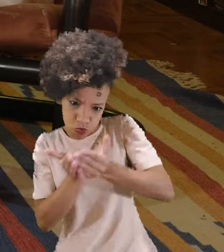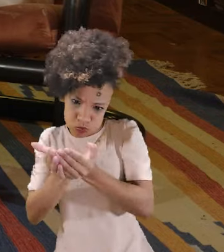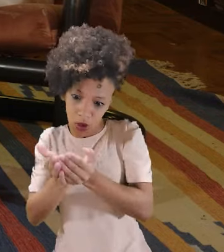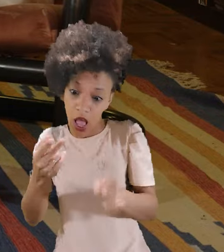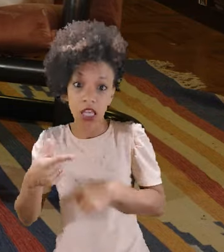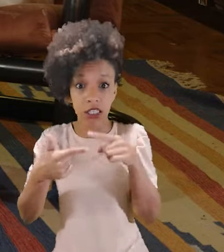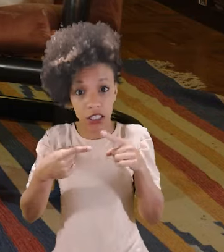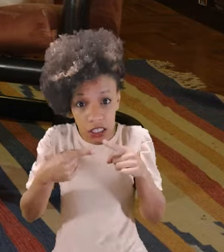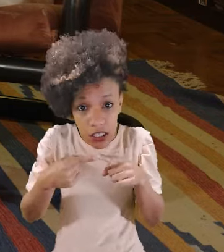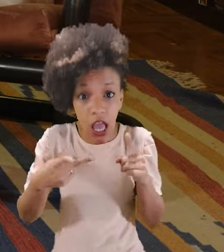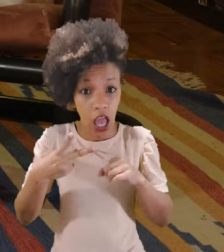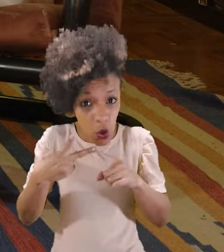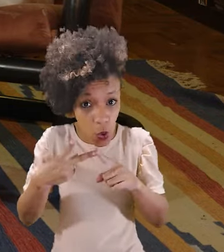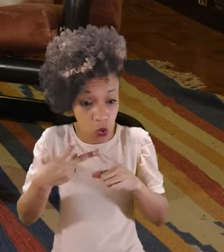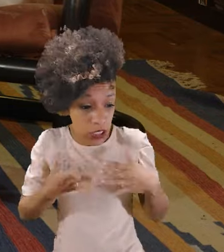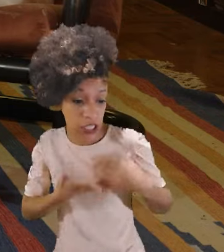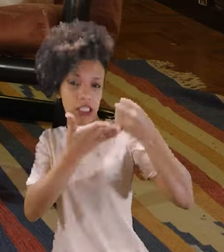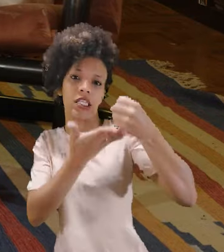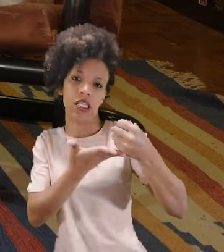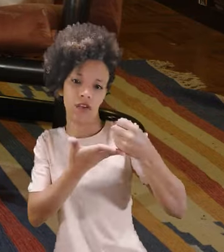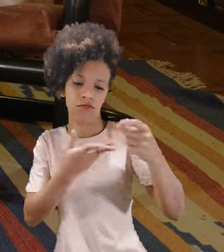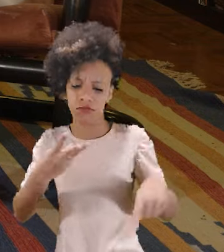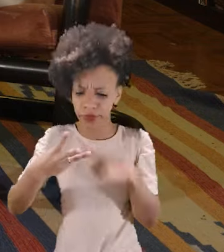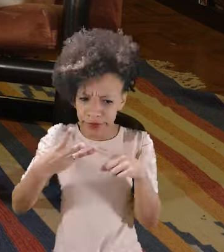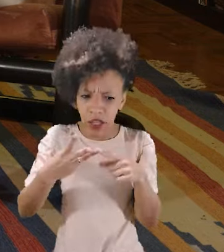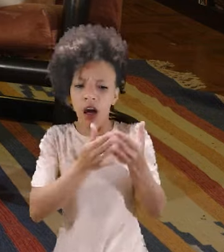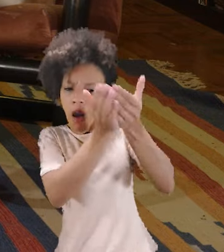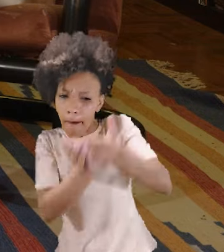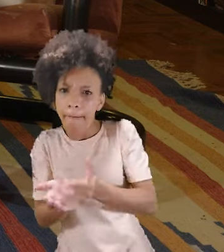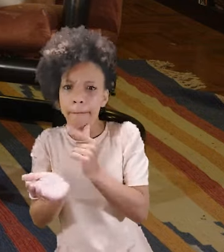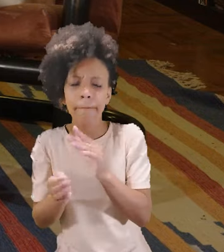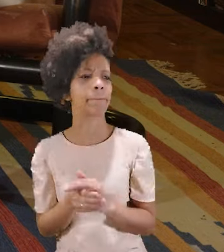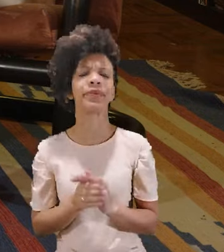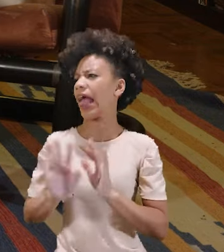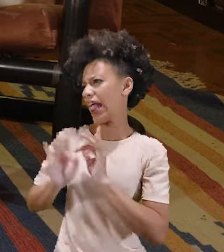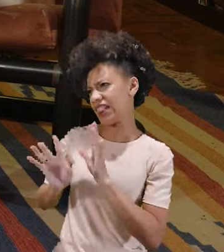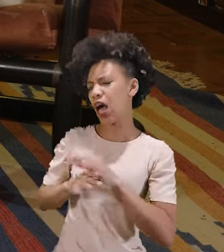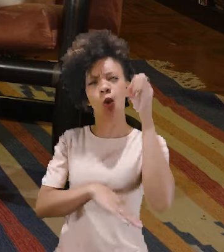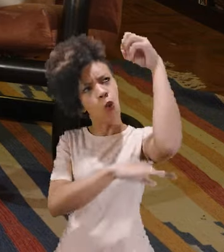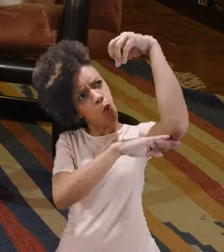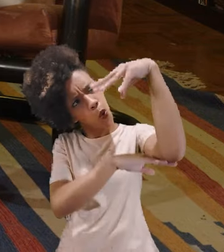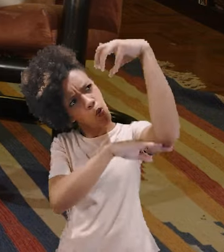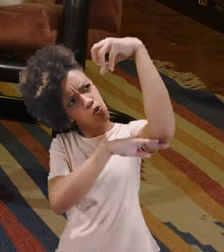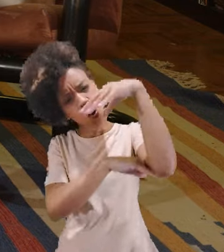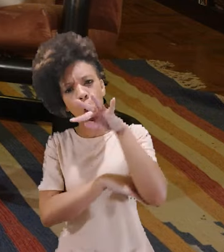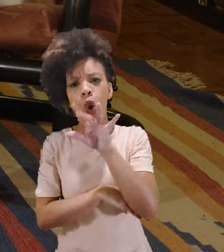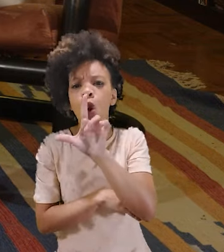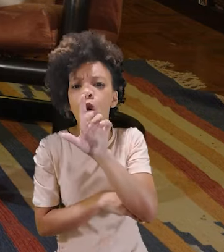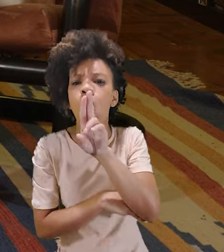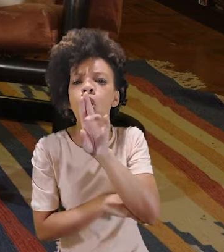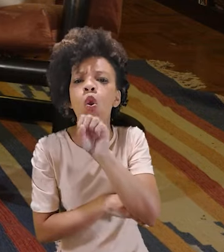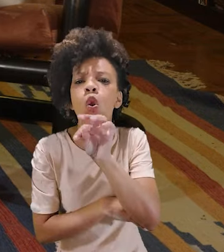coisa salva-vida terceira coisa botar na água deverá ser assim ó acho que esse cara foi isso não Carlos senão a gente já segura